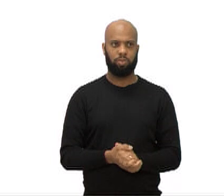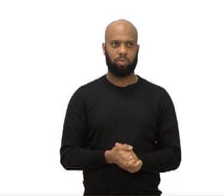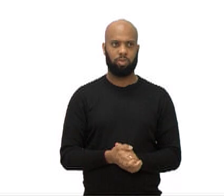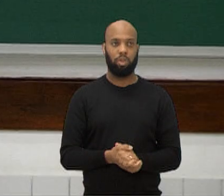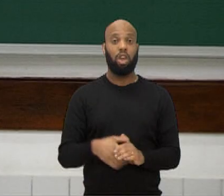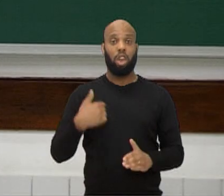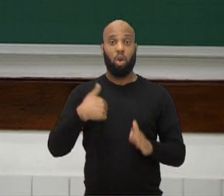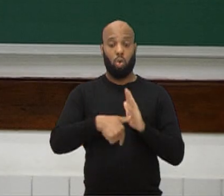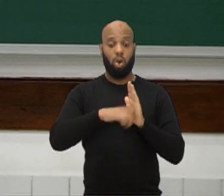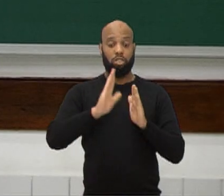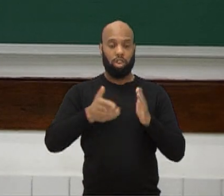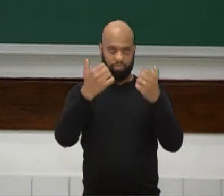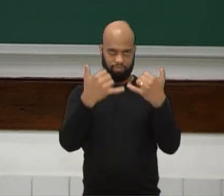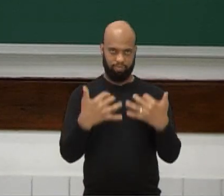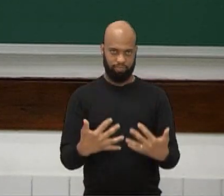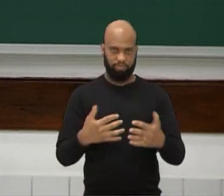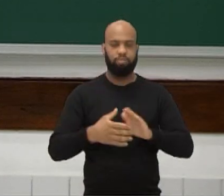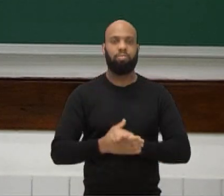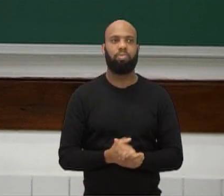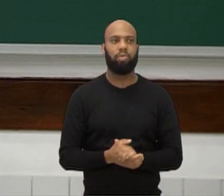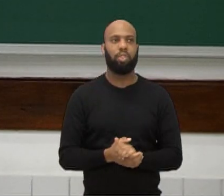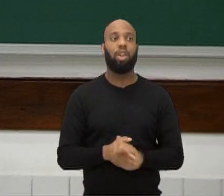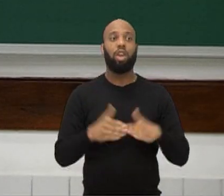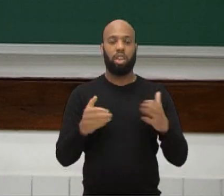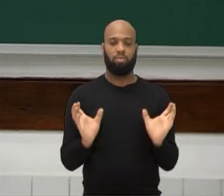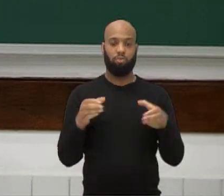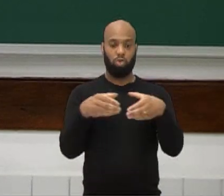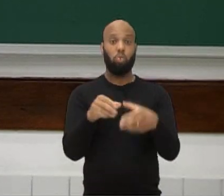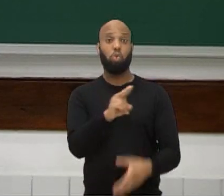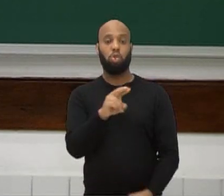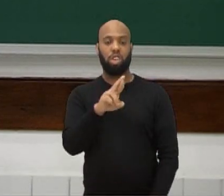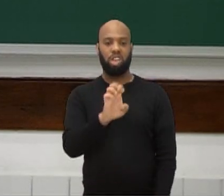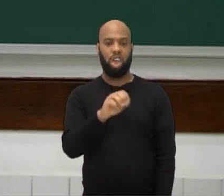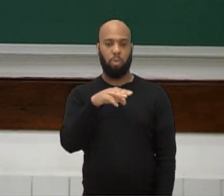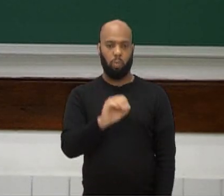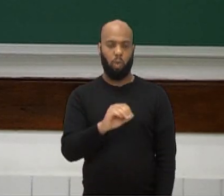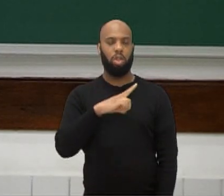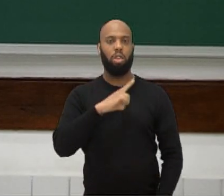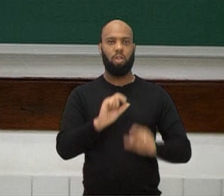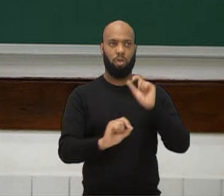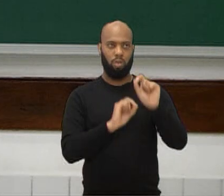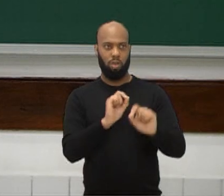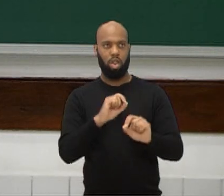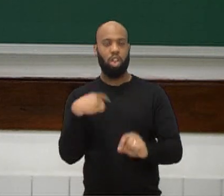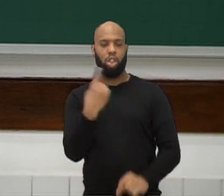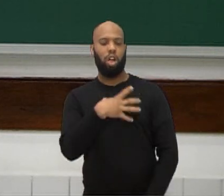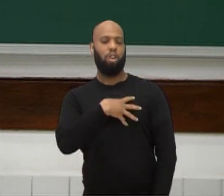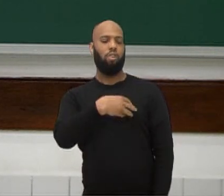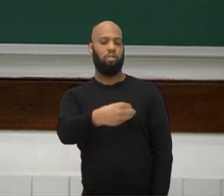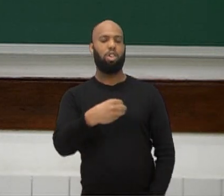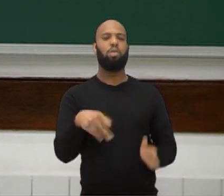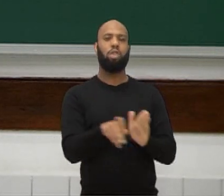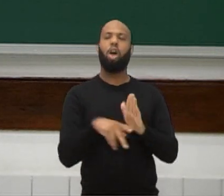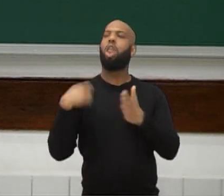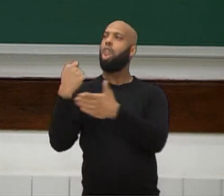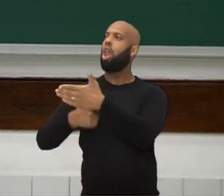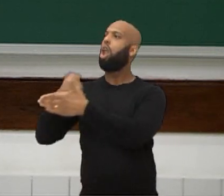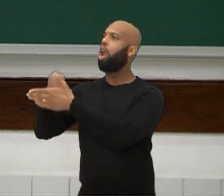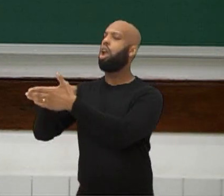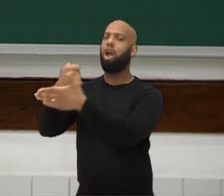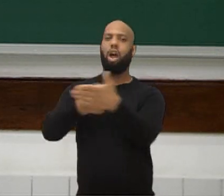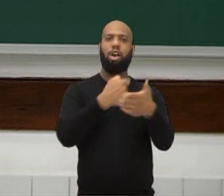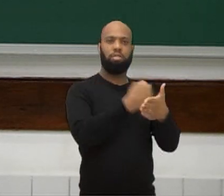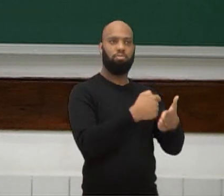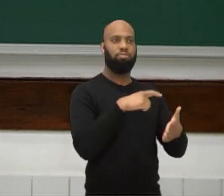Como eu já tinha comentado com vocês, o Remo é um time de futebol e ele colocou "Somos filhos da luta", né, na